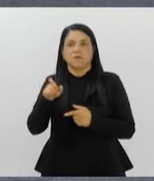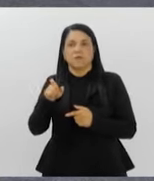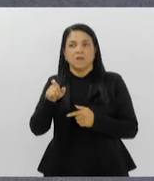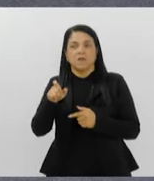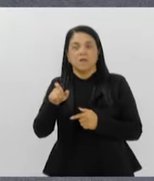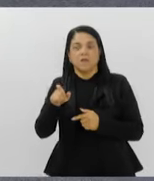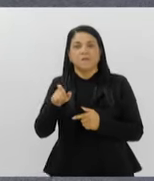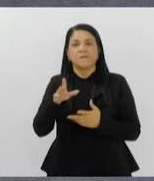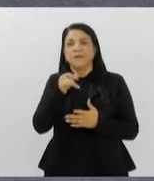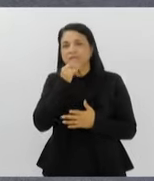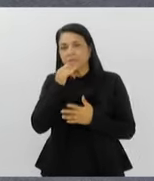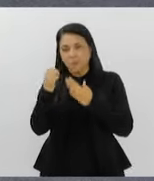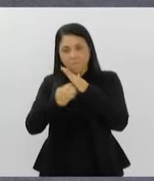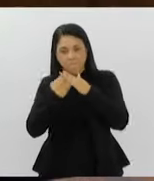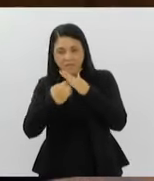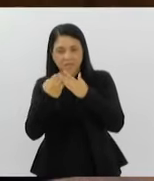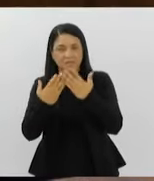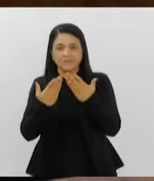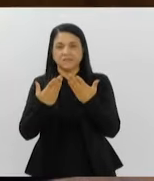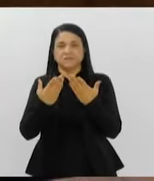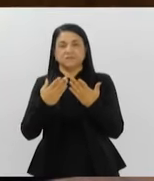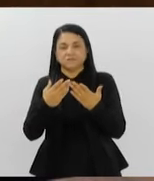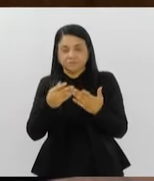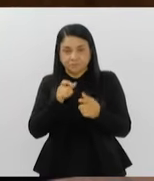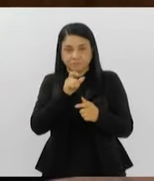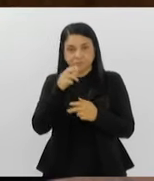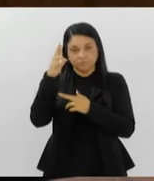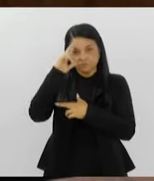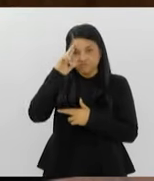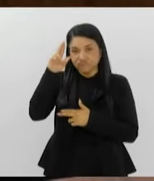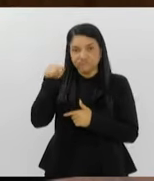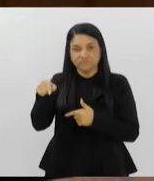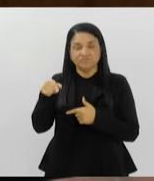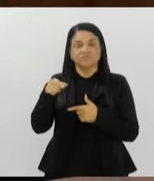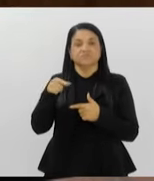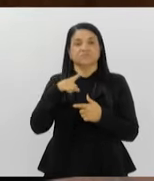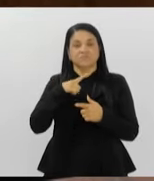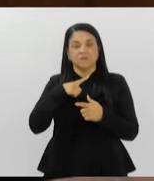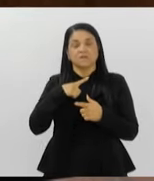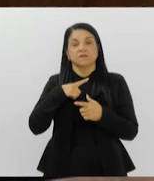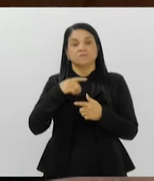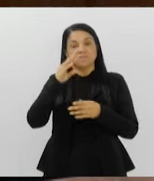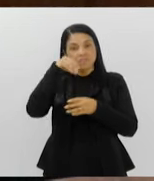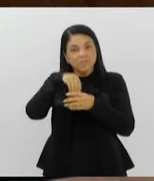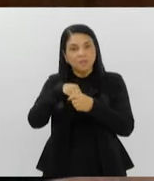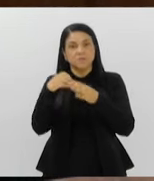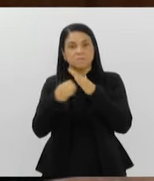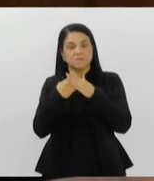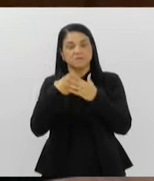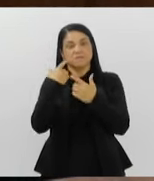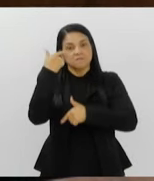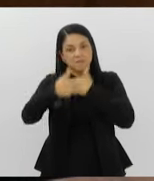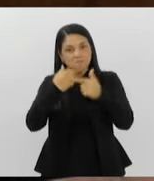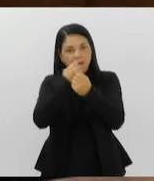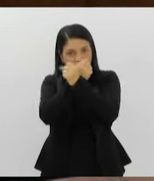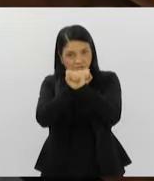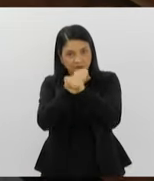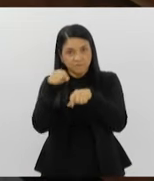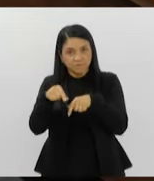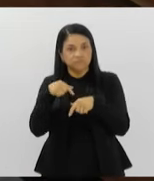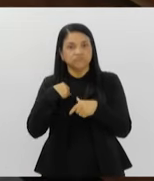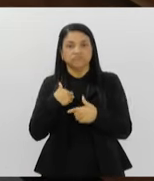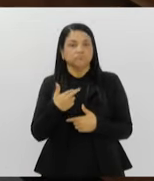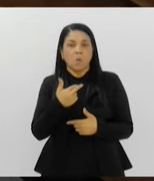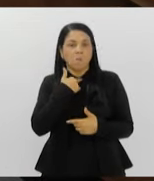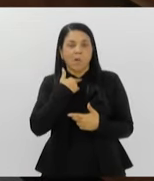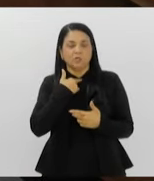de concorrências, ocupar cargos. Foi um projeto que a gente batalhou e avançamos. Está aqui o professor Josemar, vai